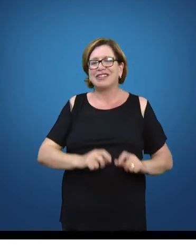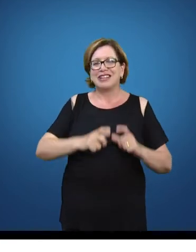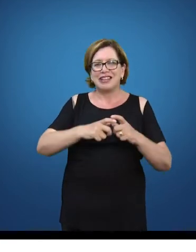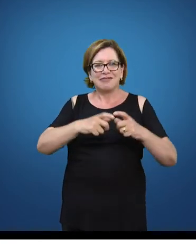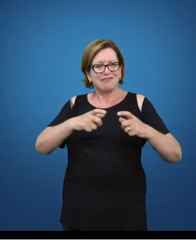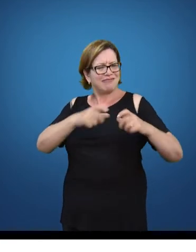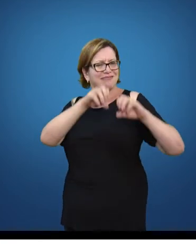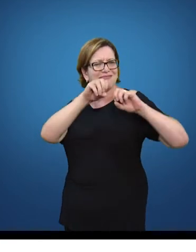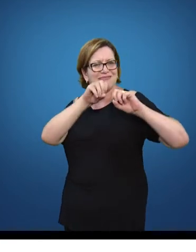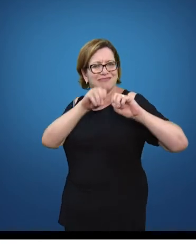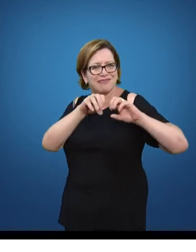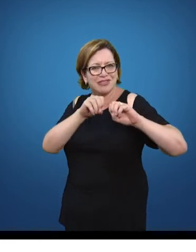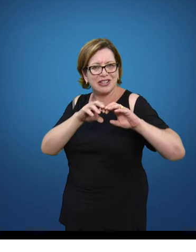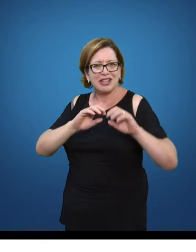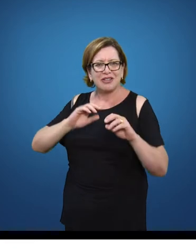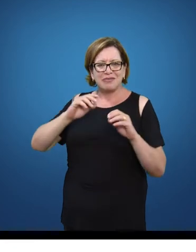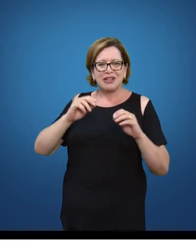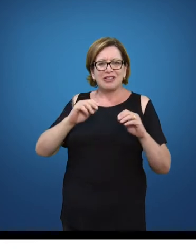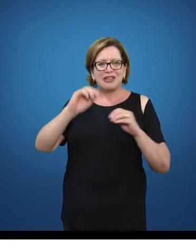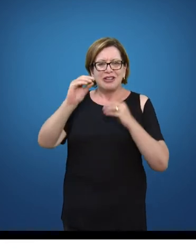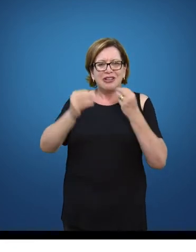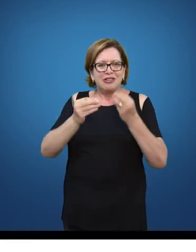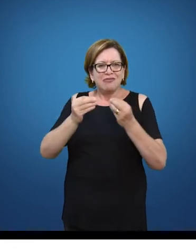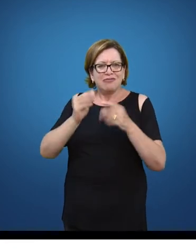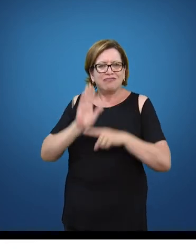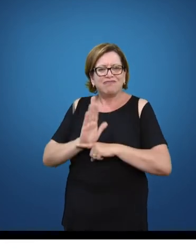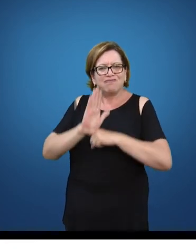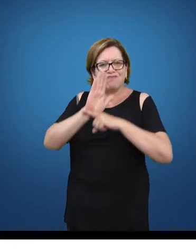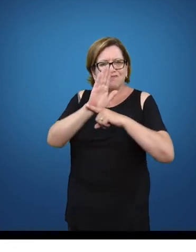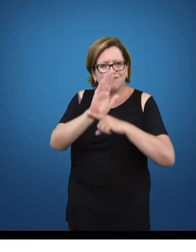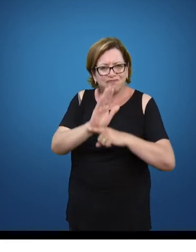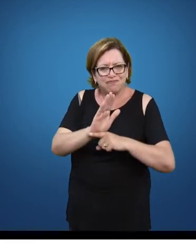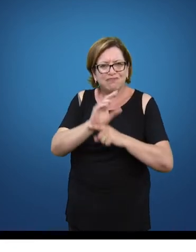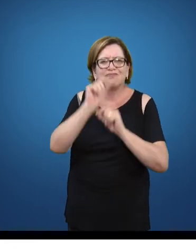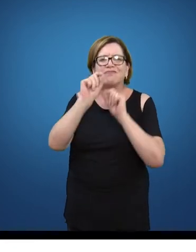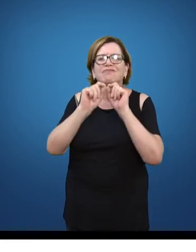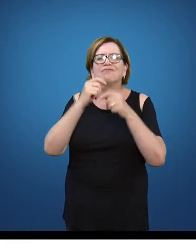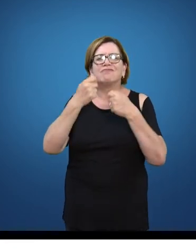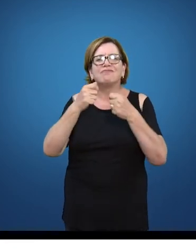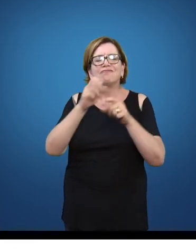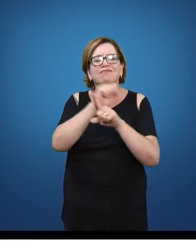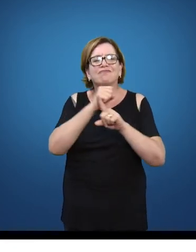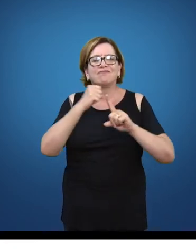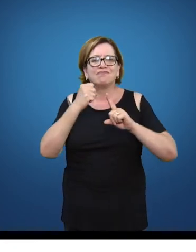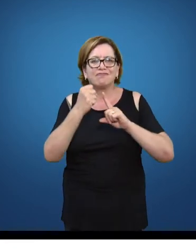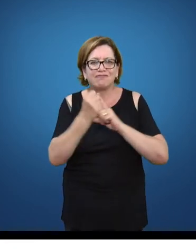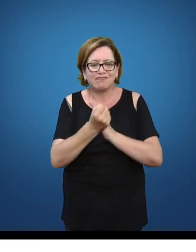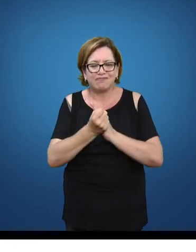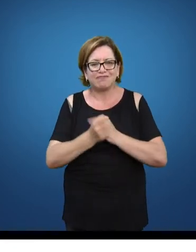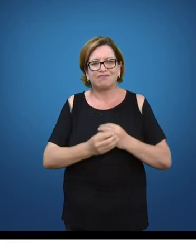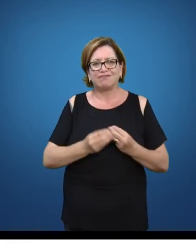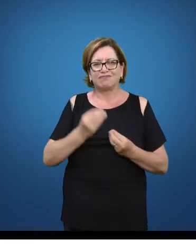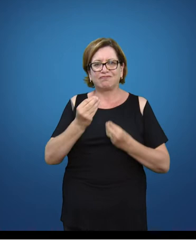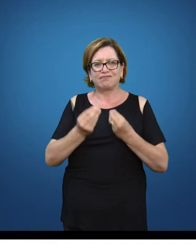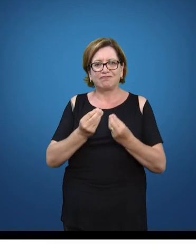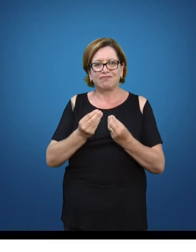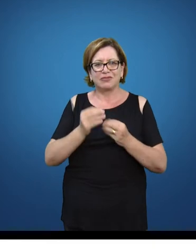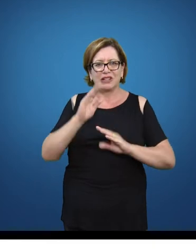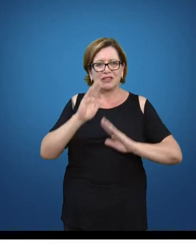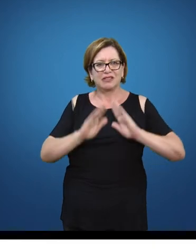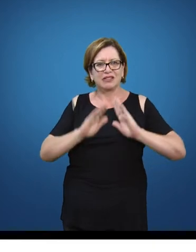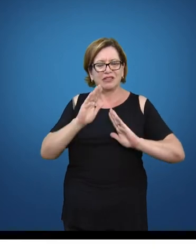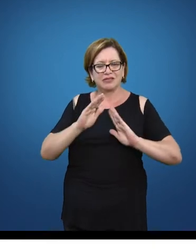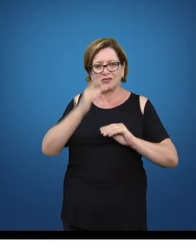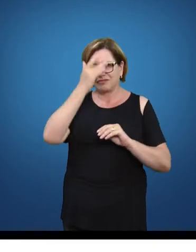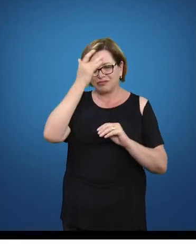educação para atender essa emergente essa necessidade urgente então alguns